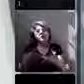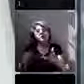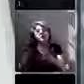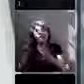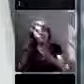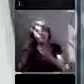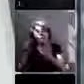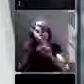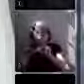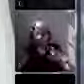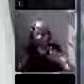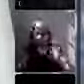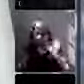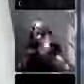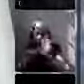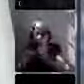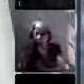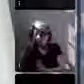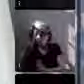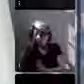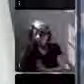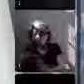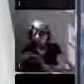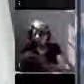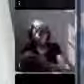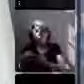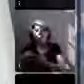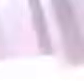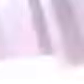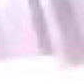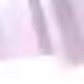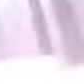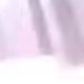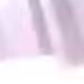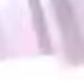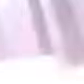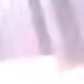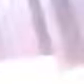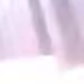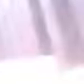vírgula e tem um para, aí maiúsculo, tá? Outra coisa...